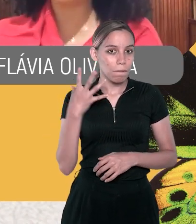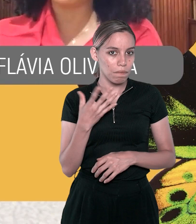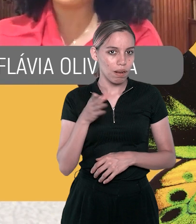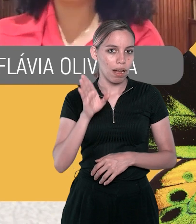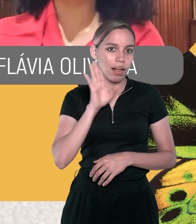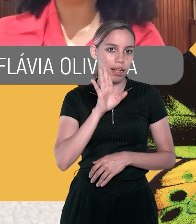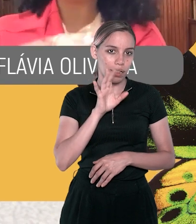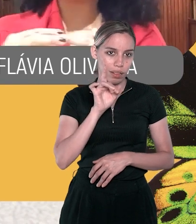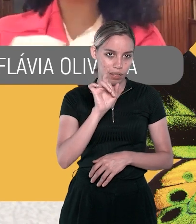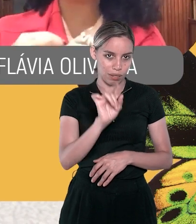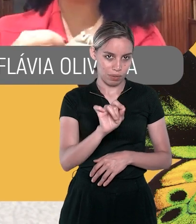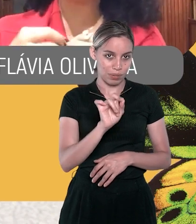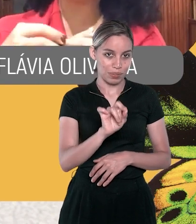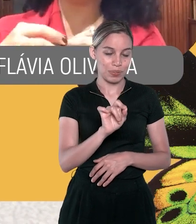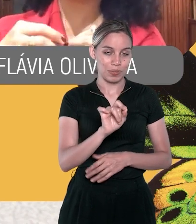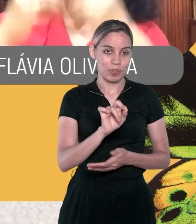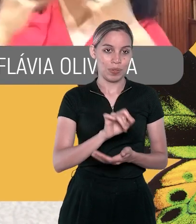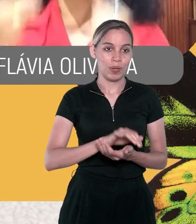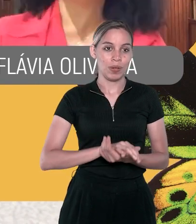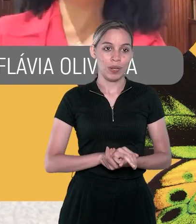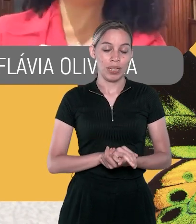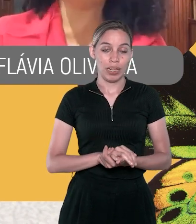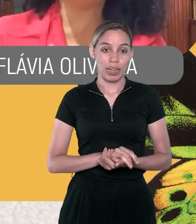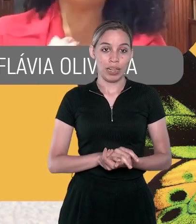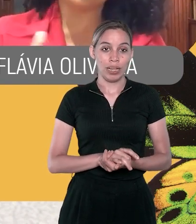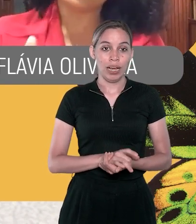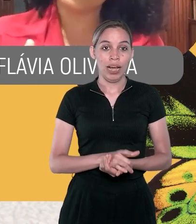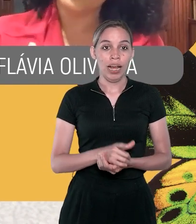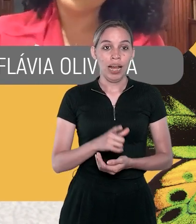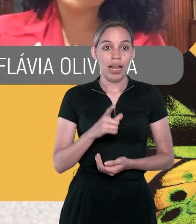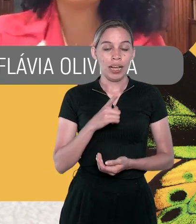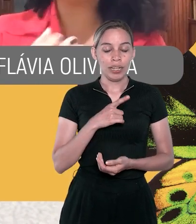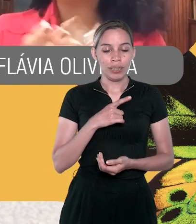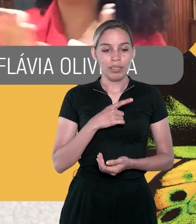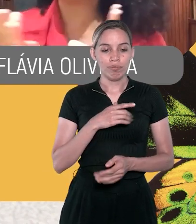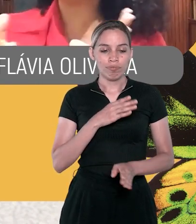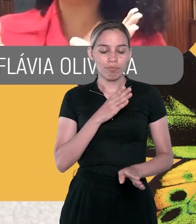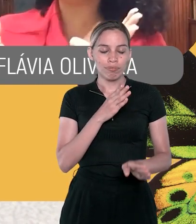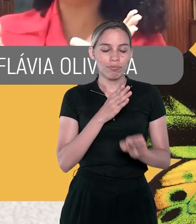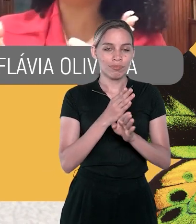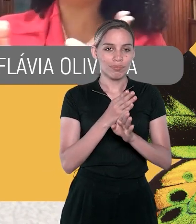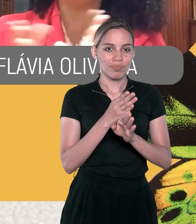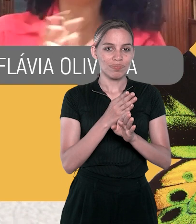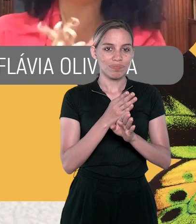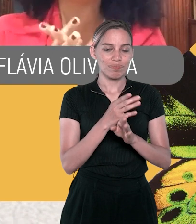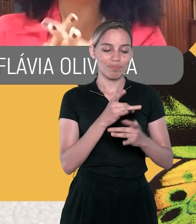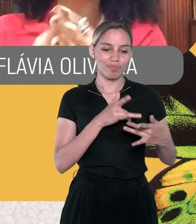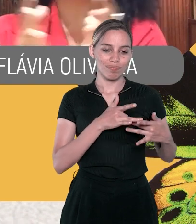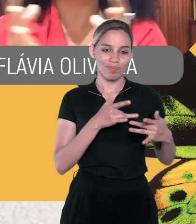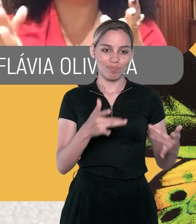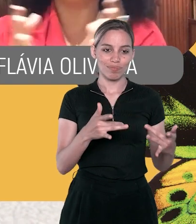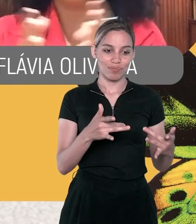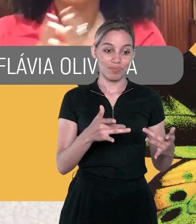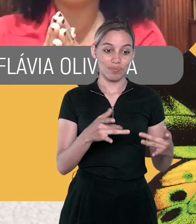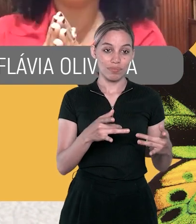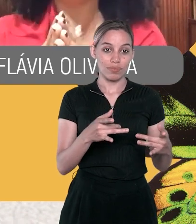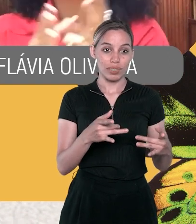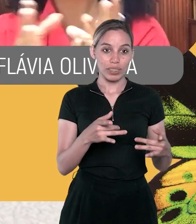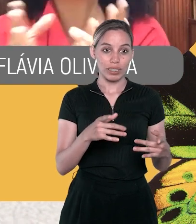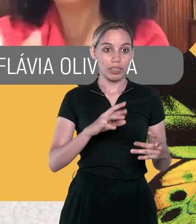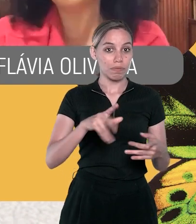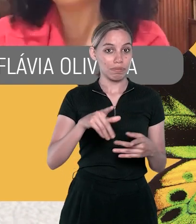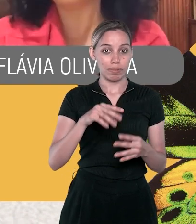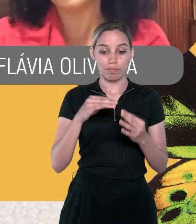sem dar spoiler, mas é que há um desfecho generoso, que não está presente em todos os, né,